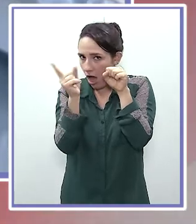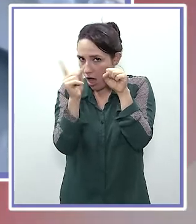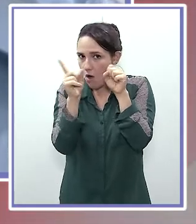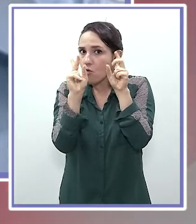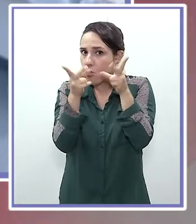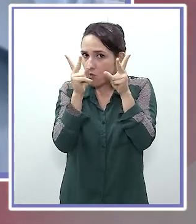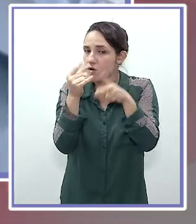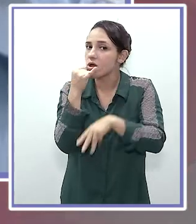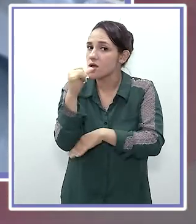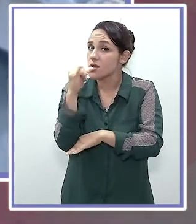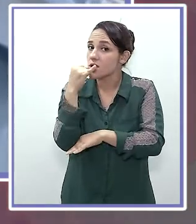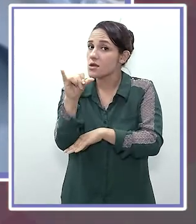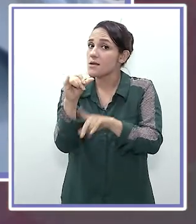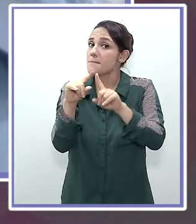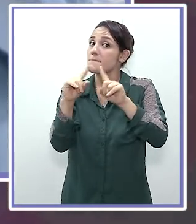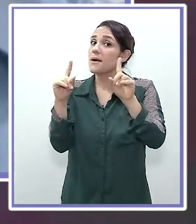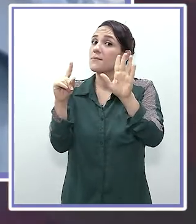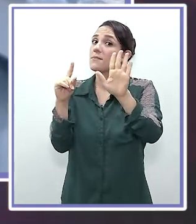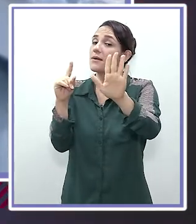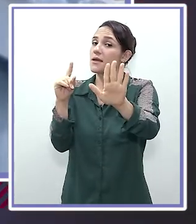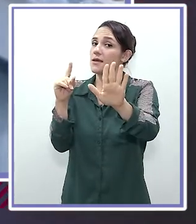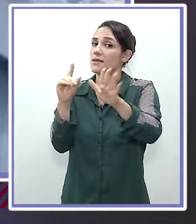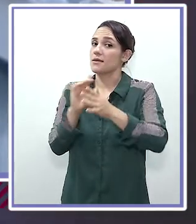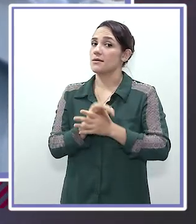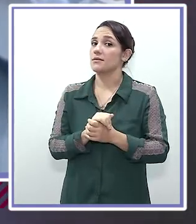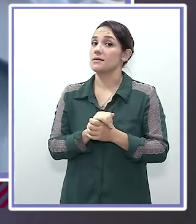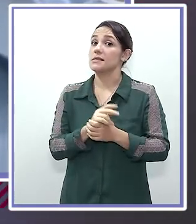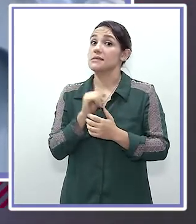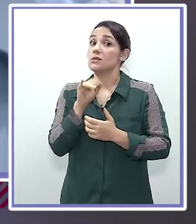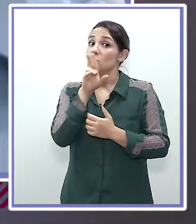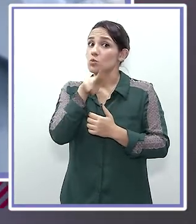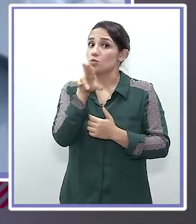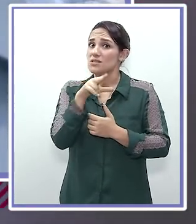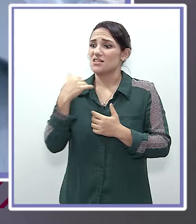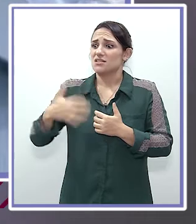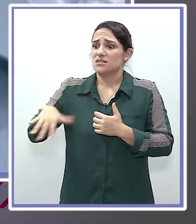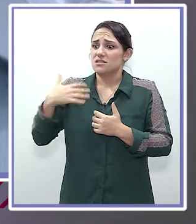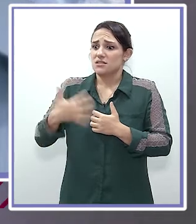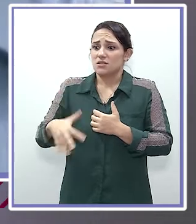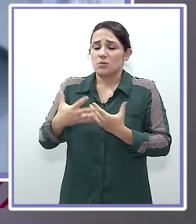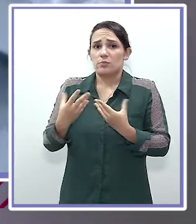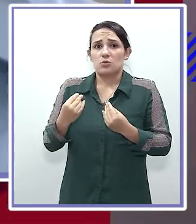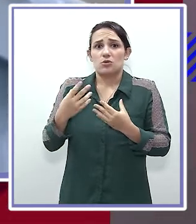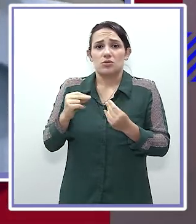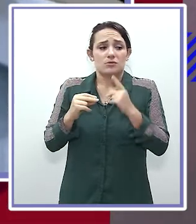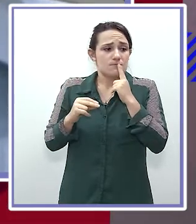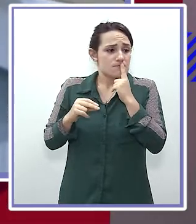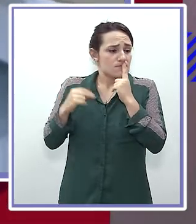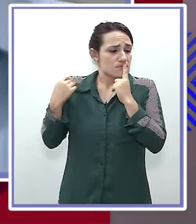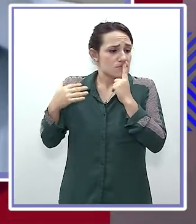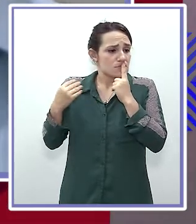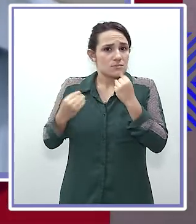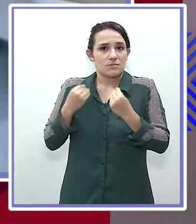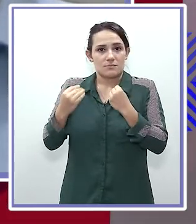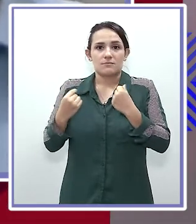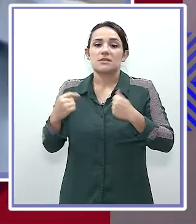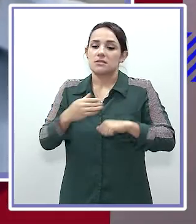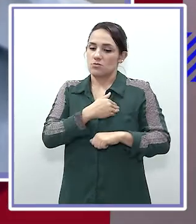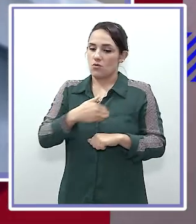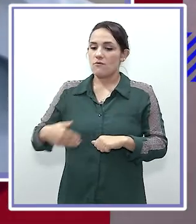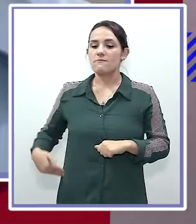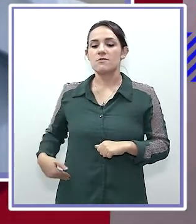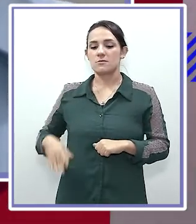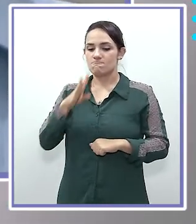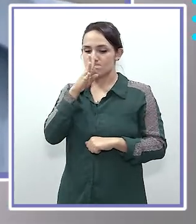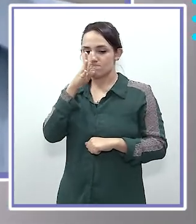mandar. Até o ponto que vai ter que interromper o fornecimento. E aí, muito provavelmente, para fazer isso, aí entra o